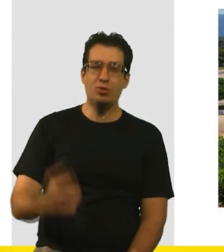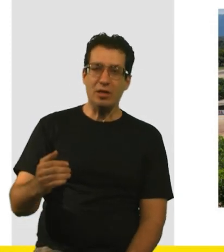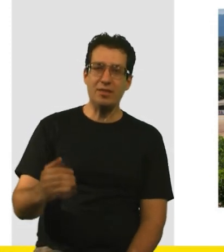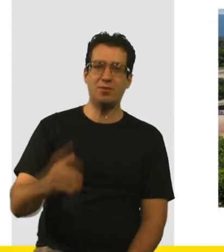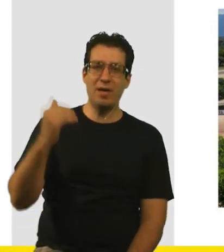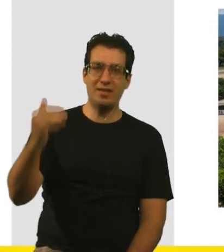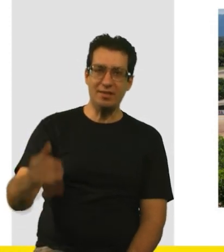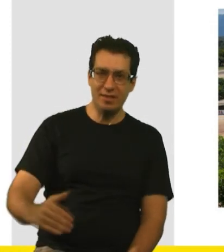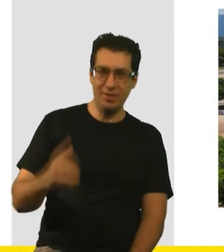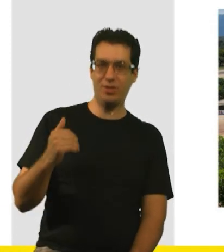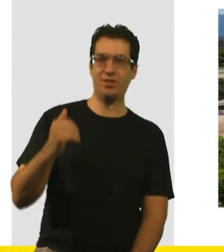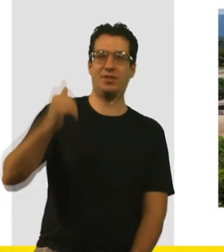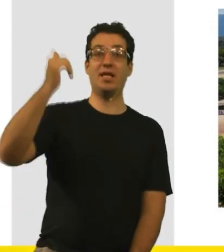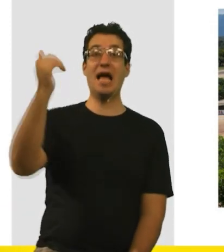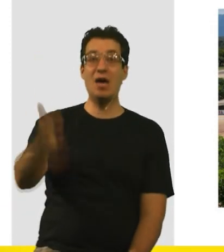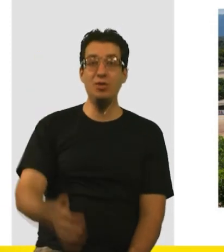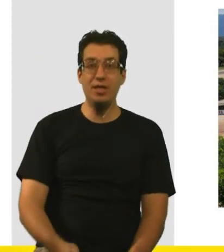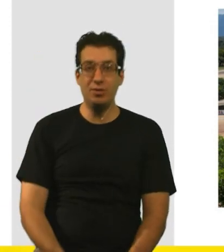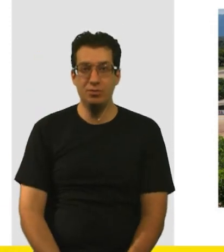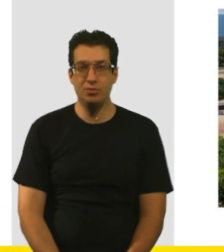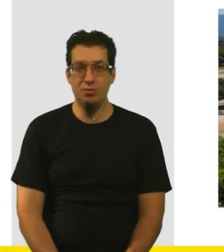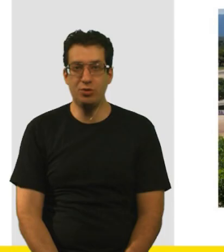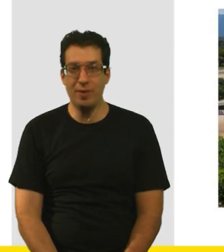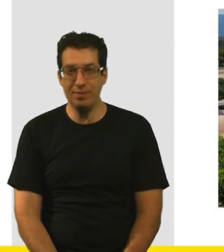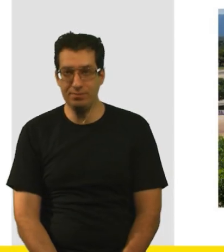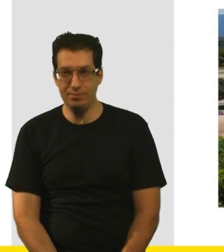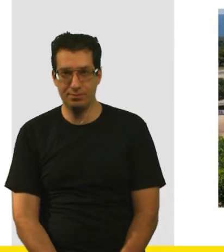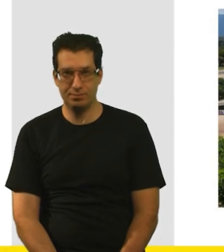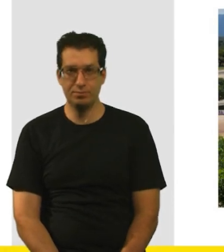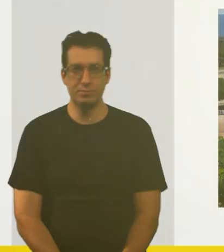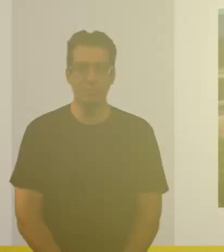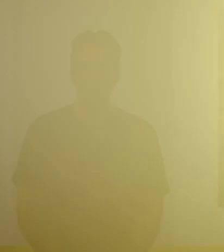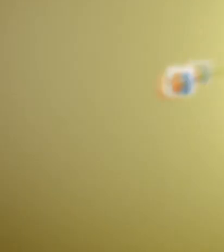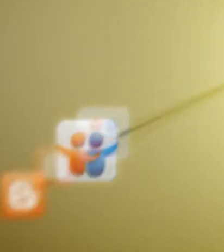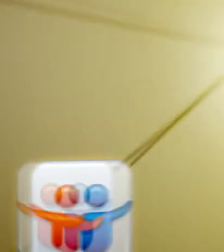são todas pertencentes à União. Muito bem.